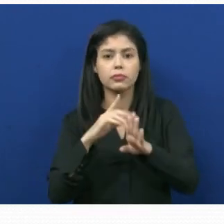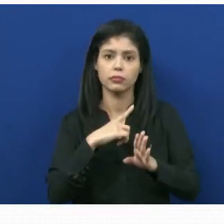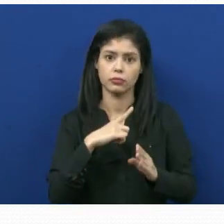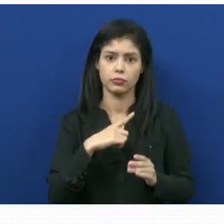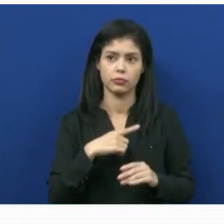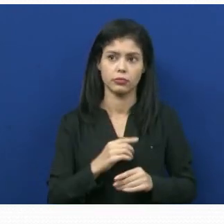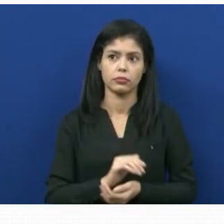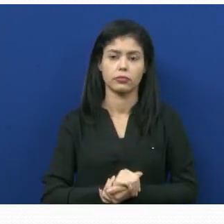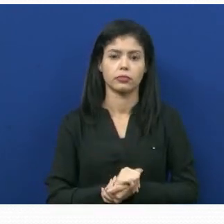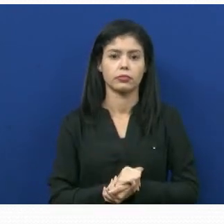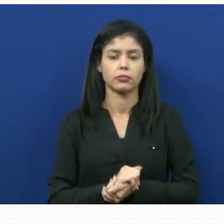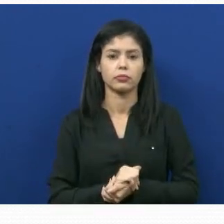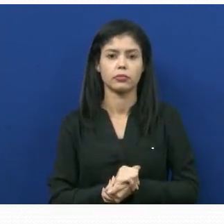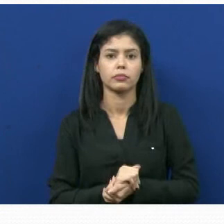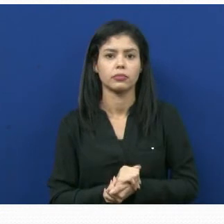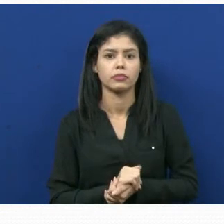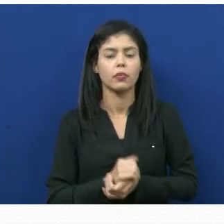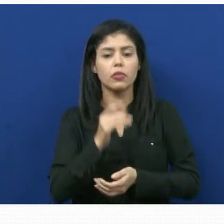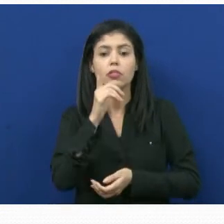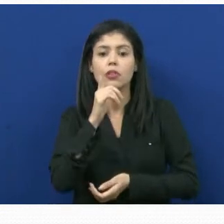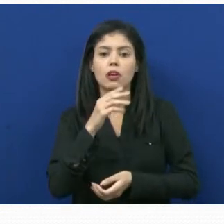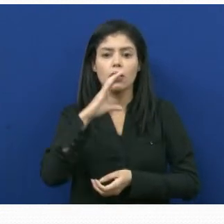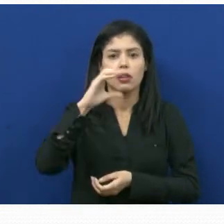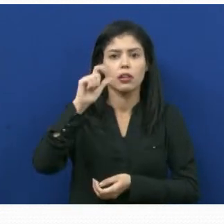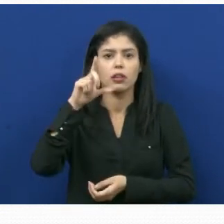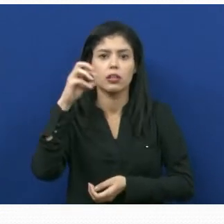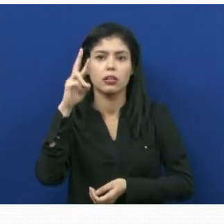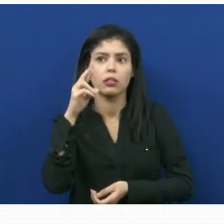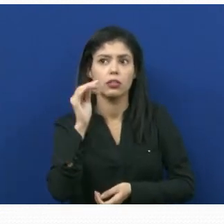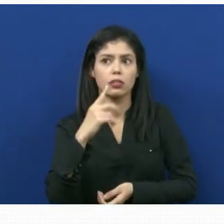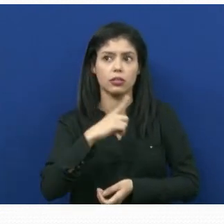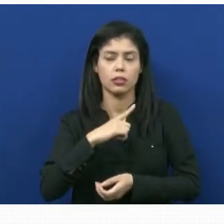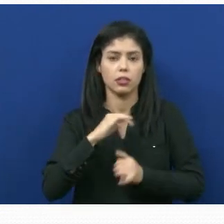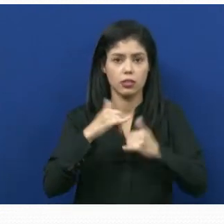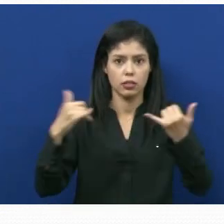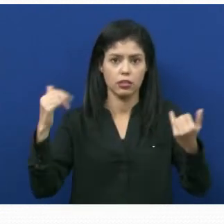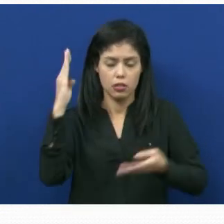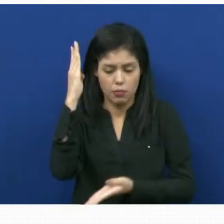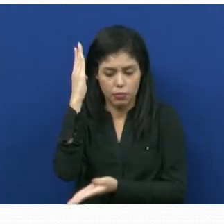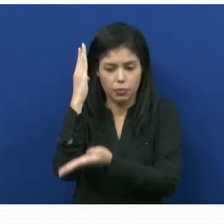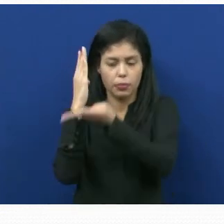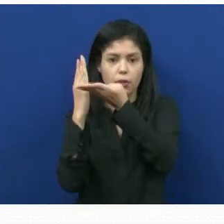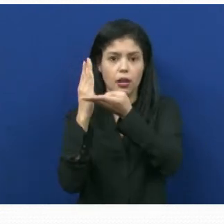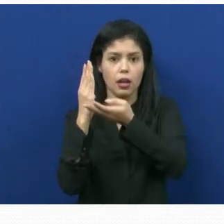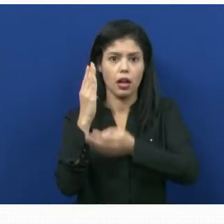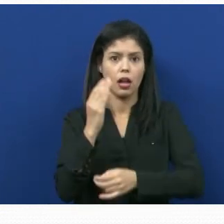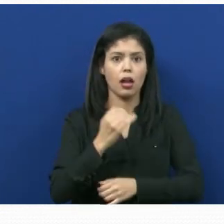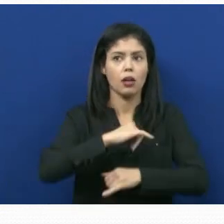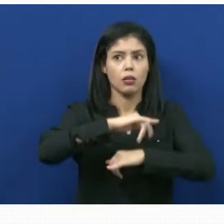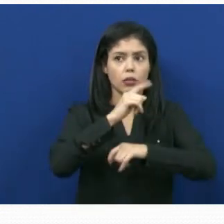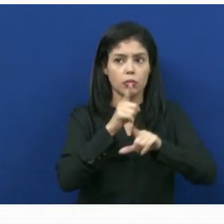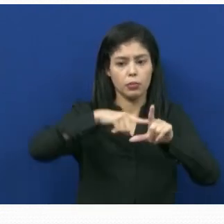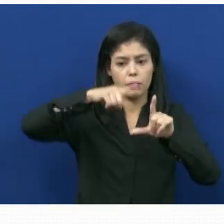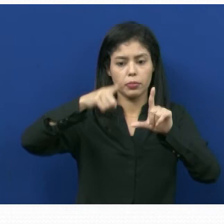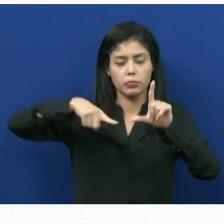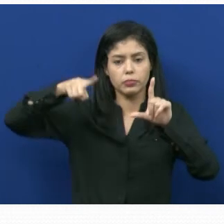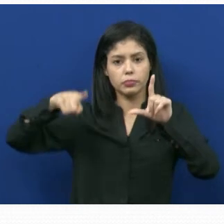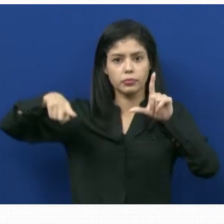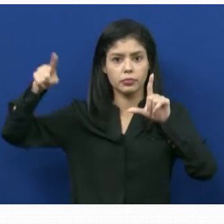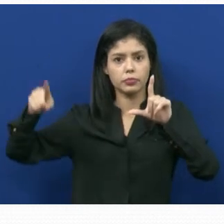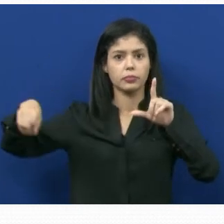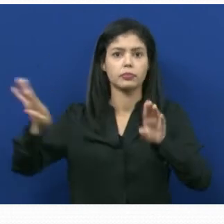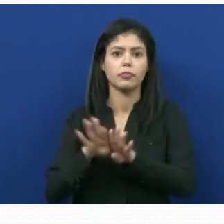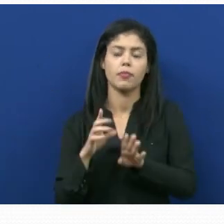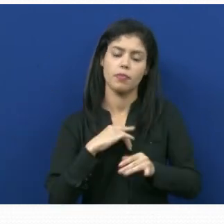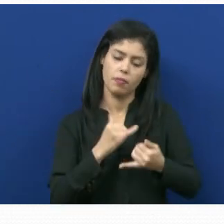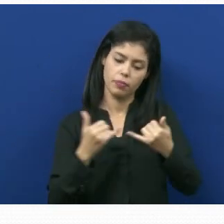é um processo de propagação de calor em que a energia térmica se propaga através de onda eletromagnética, né? Essa